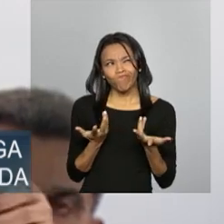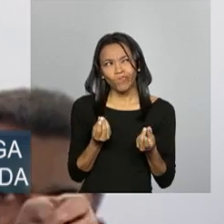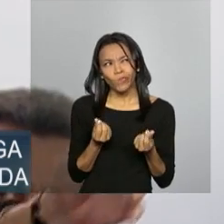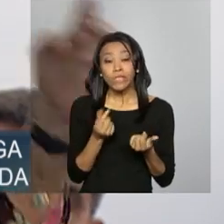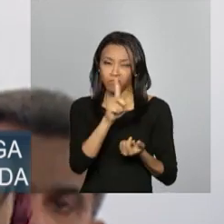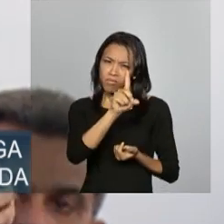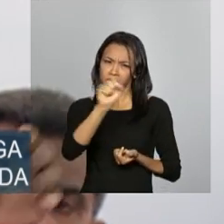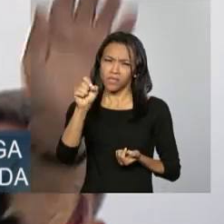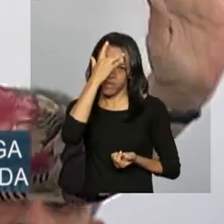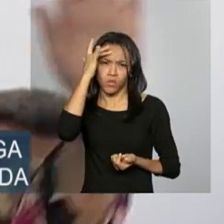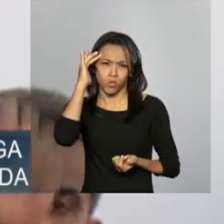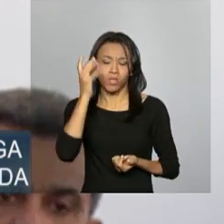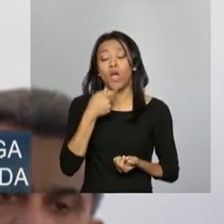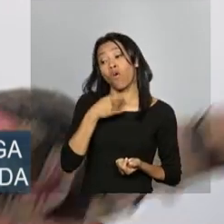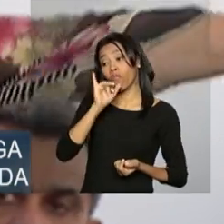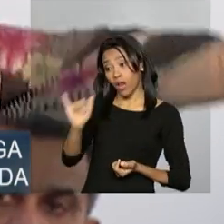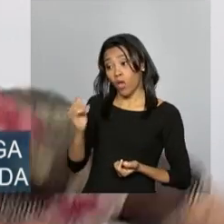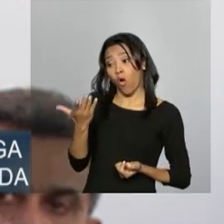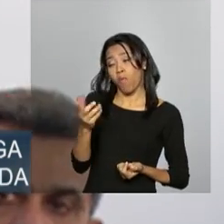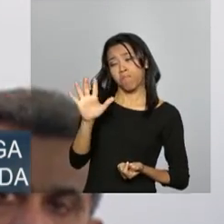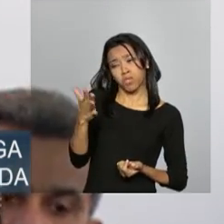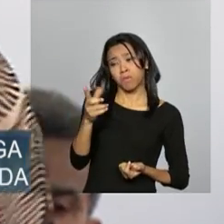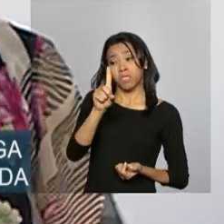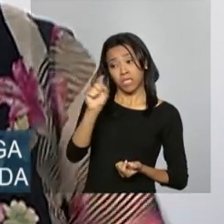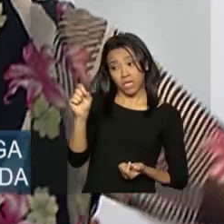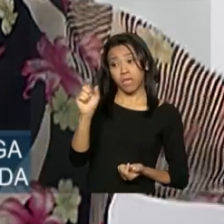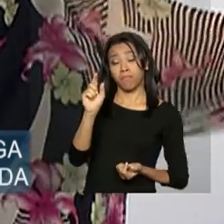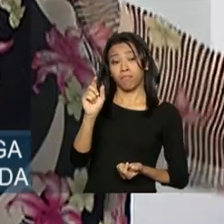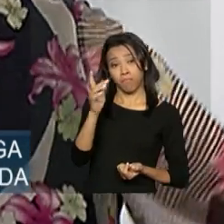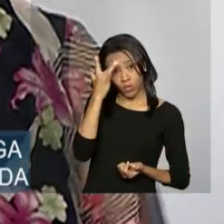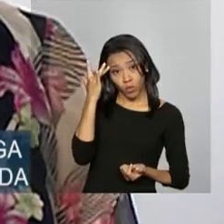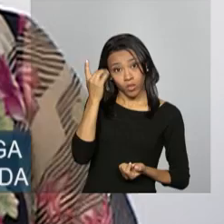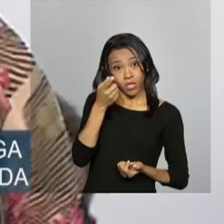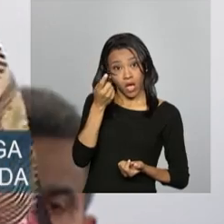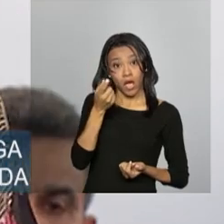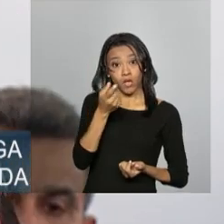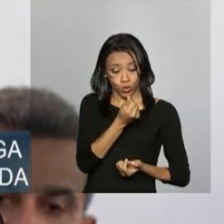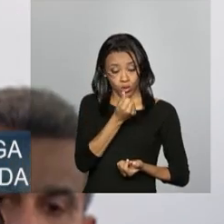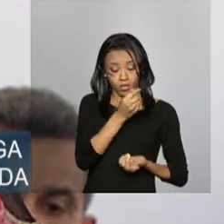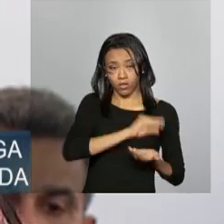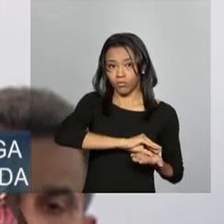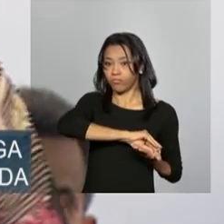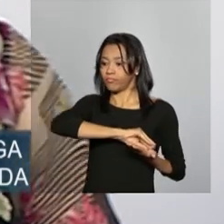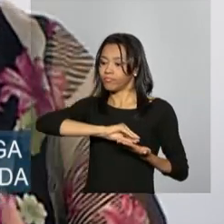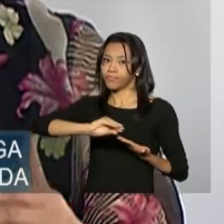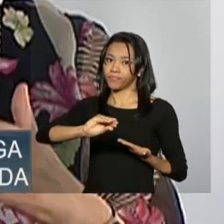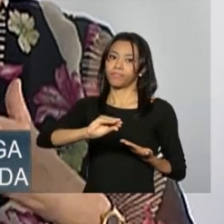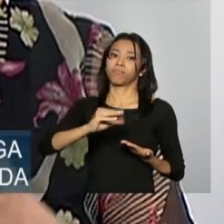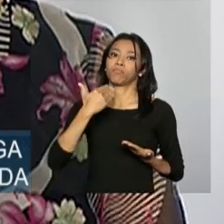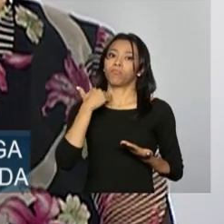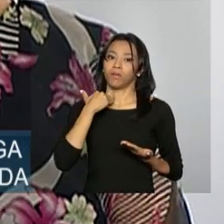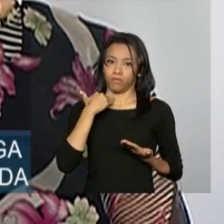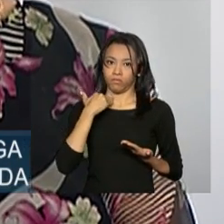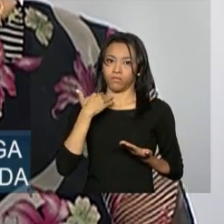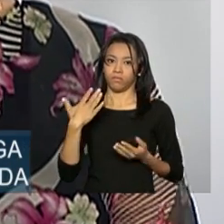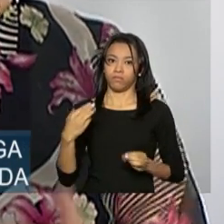lá, estimei que são 100 pessoas, passo o dinheiro para a Caixa. Se for